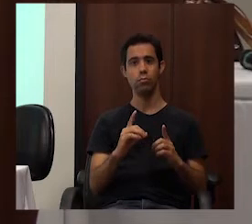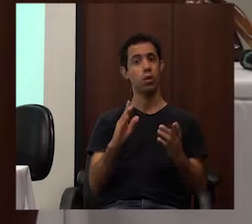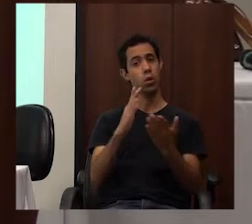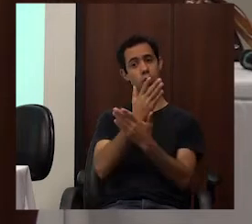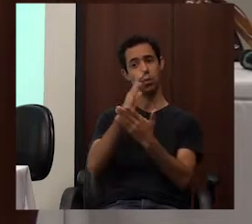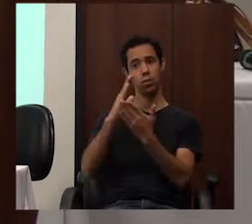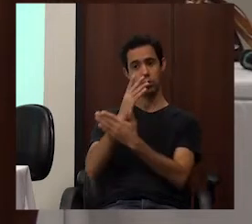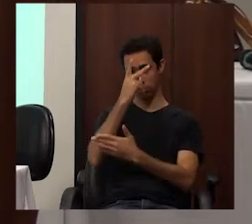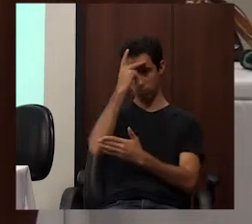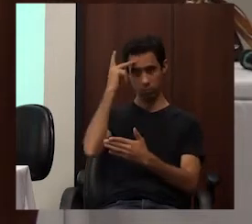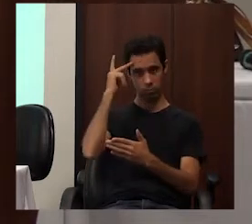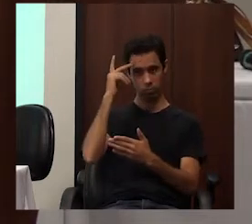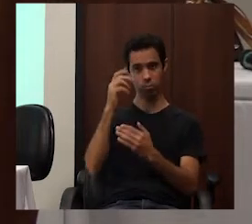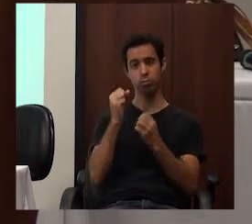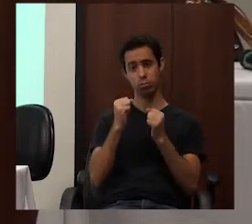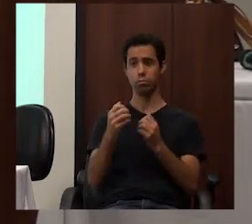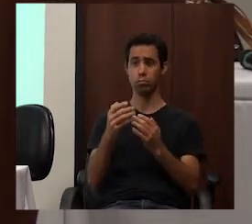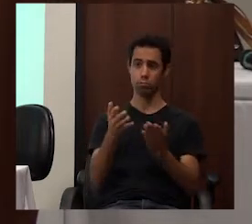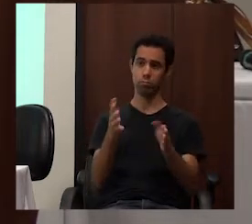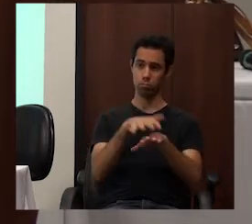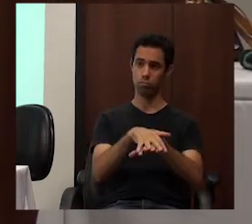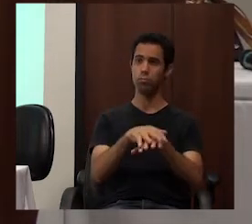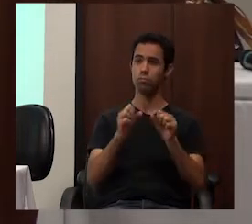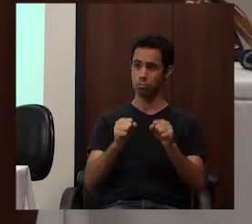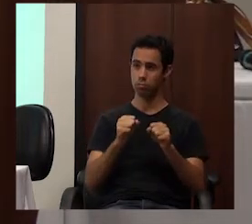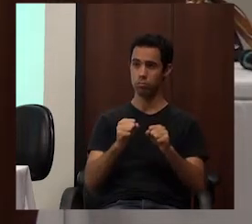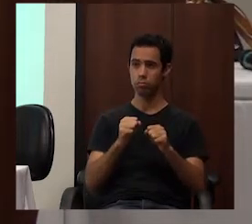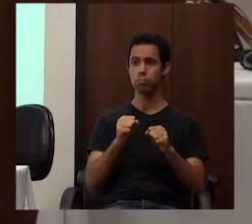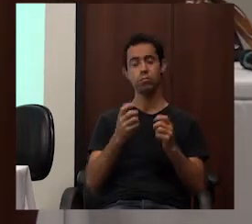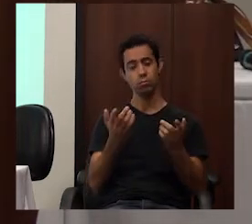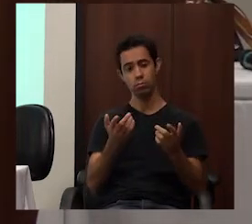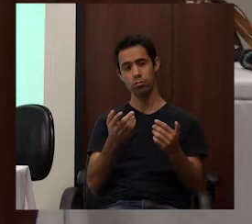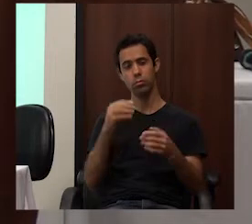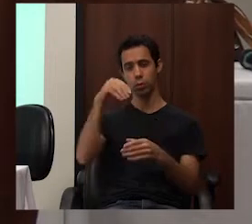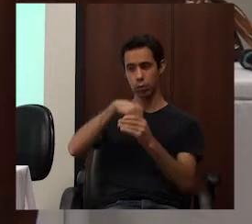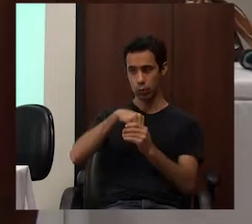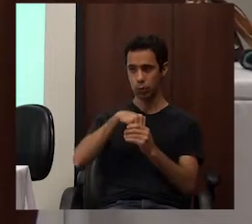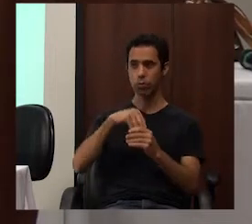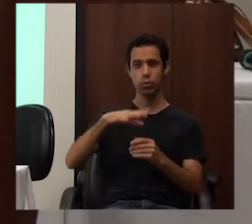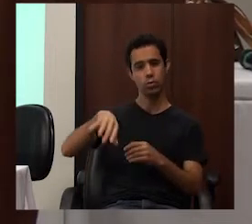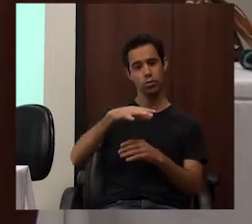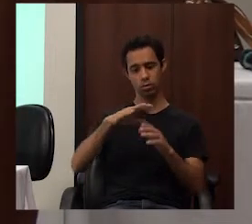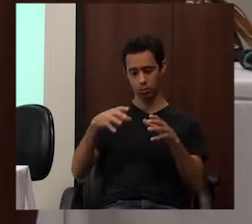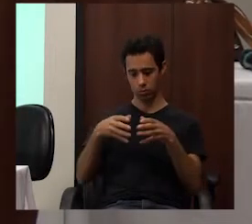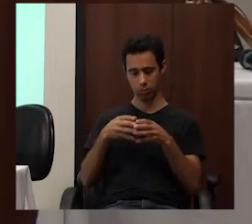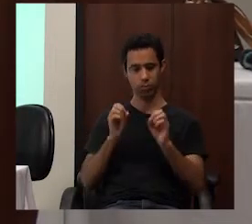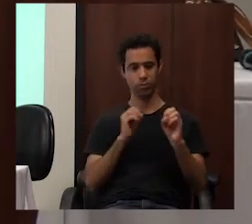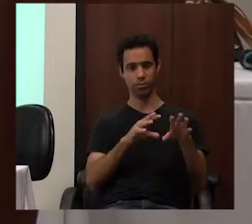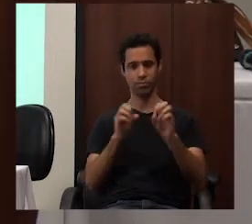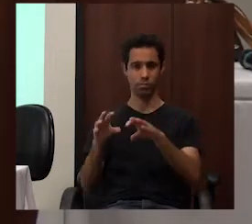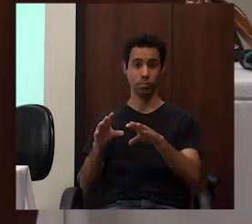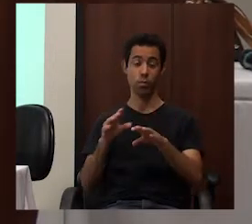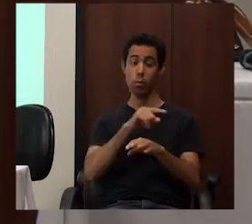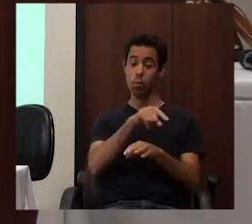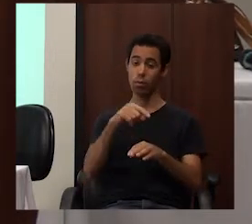pessoas dificilmente podem ser incluídas no sistema, na rede comum de ensino, porque são pessoas com grandes